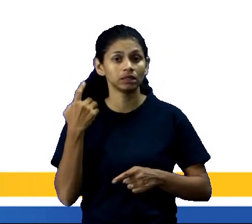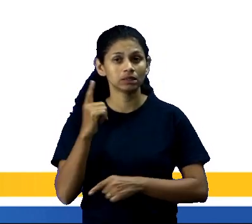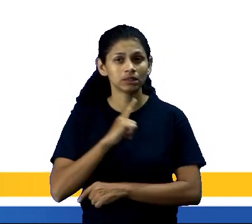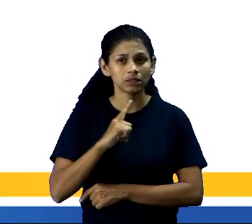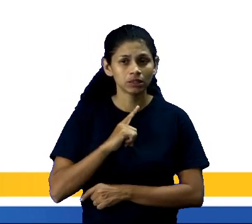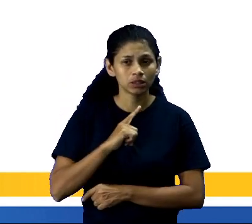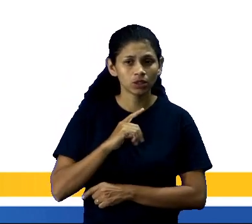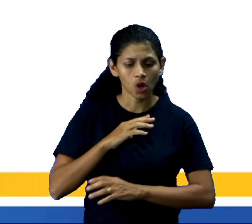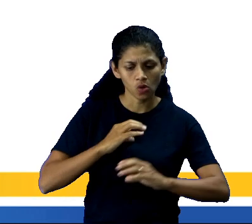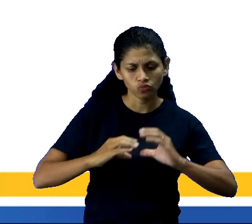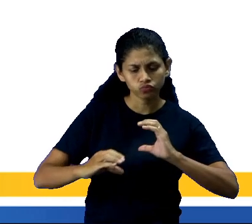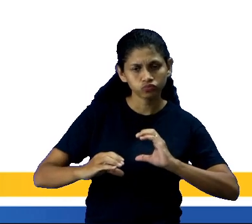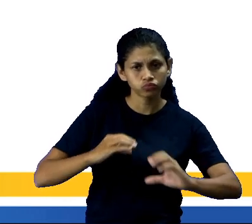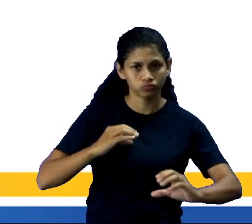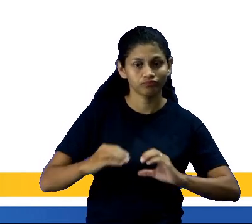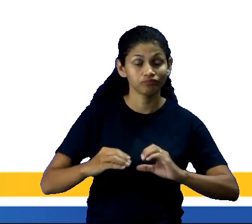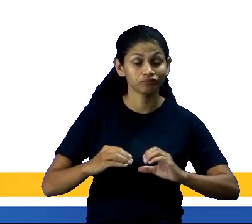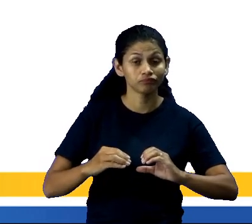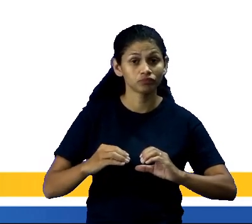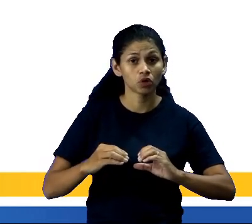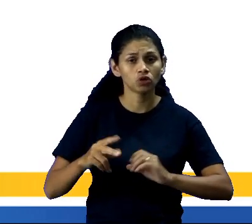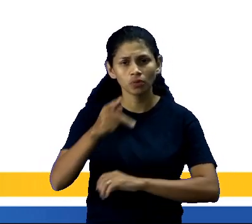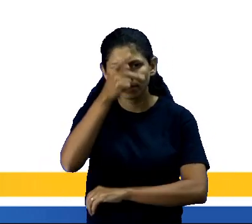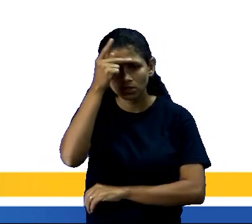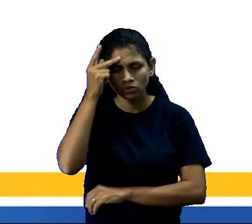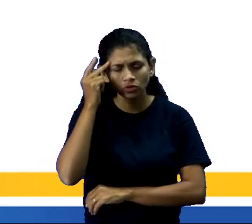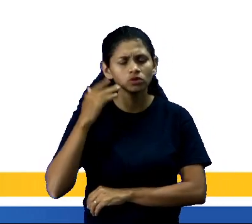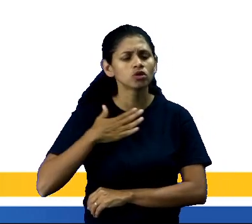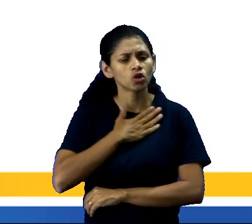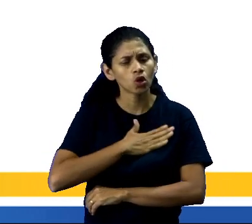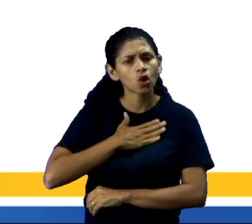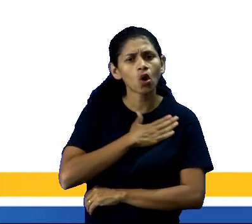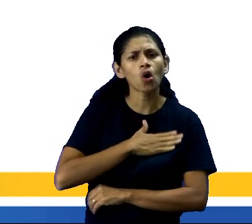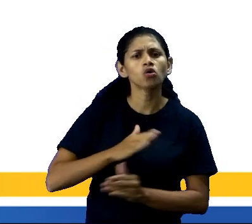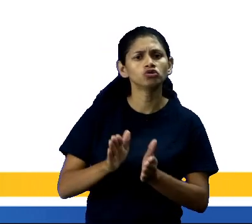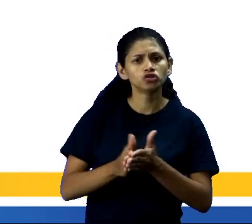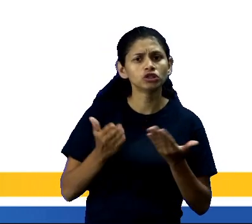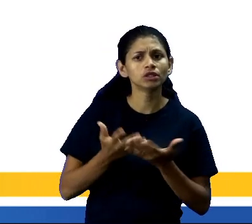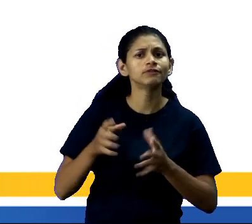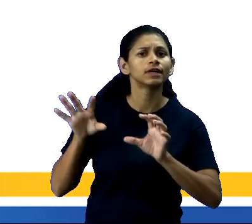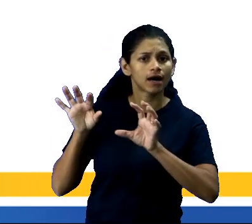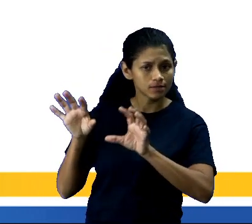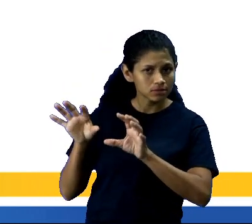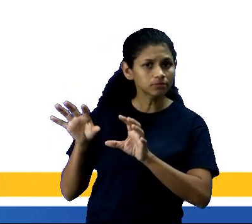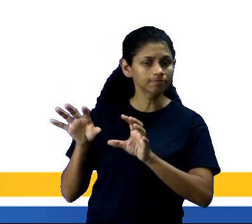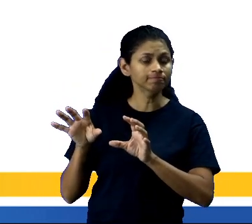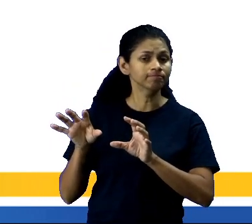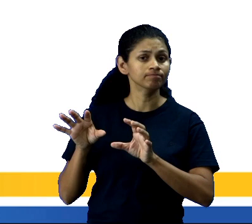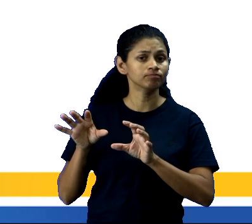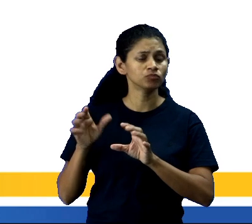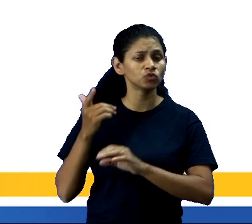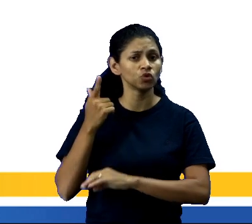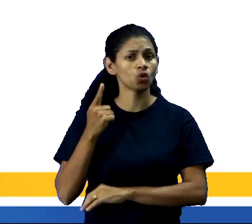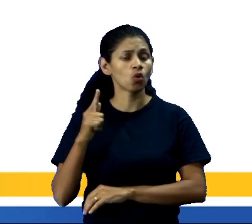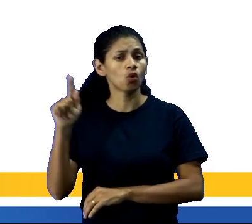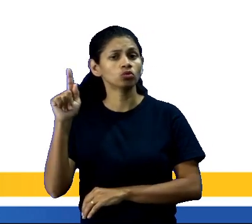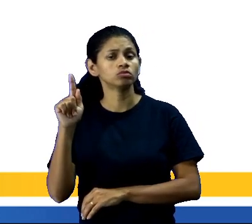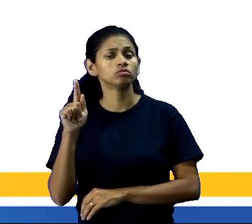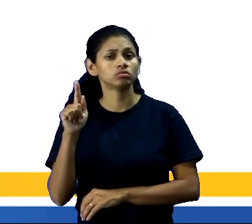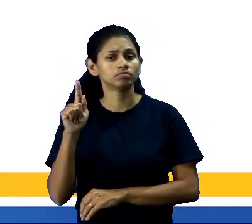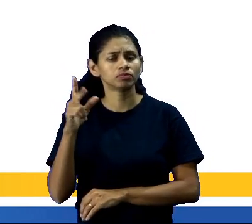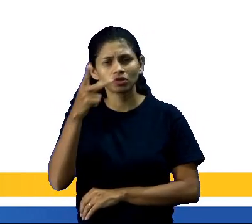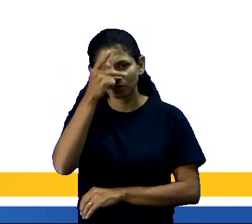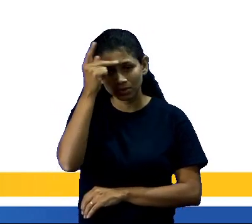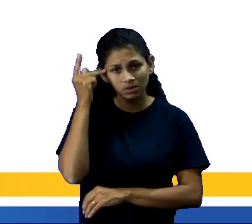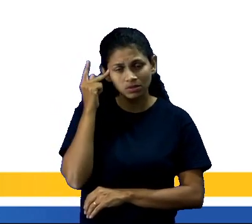de livros desse gênero, né, e o que acontece? Os outros, né,